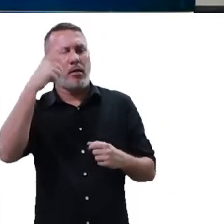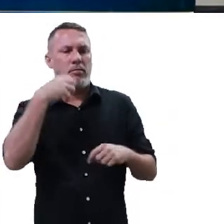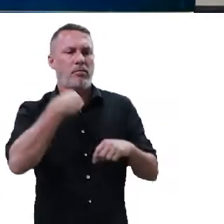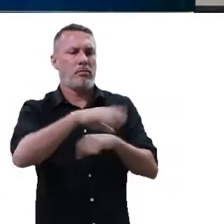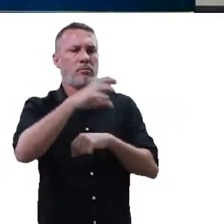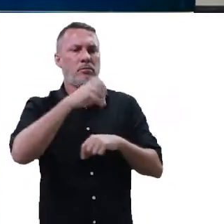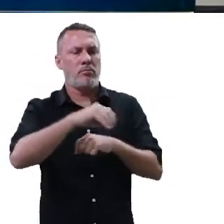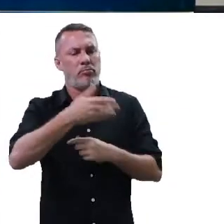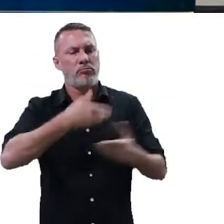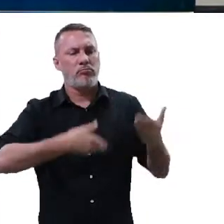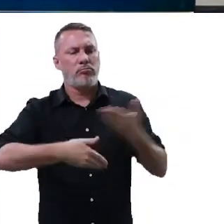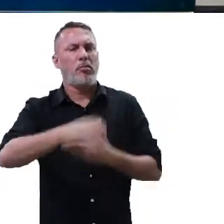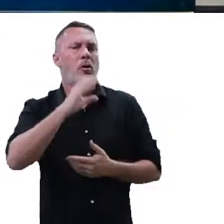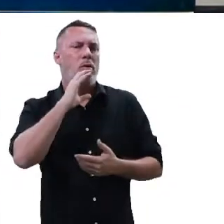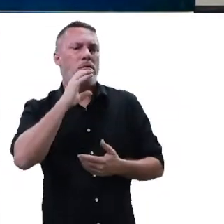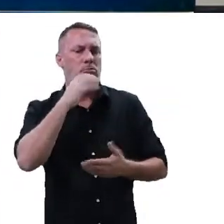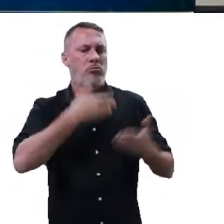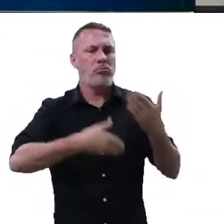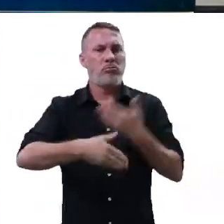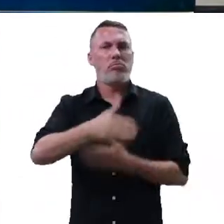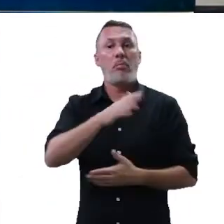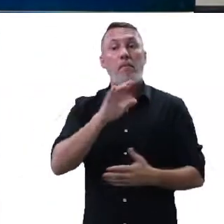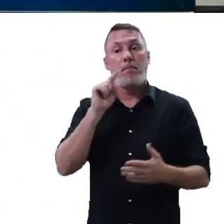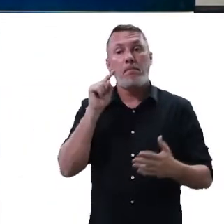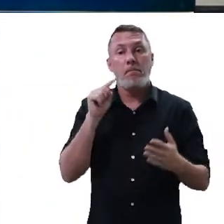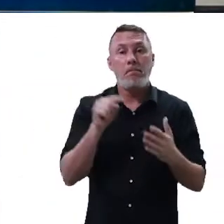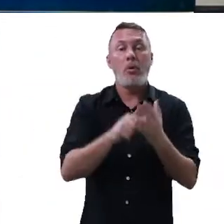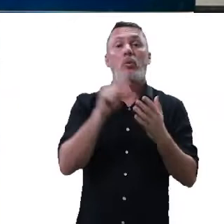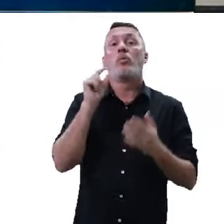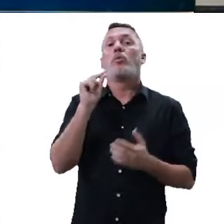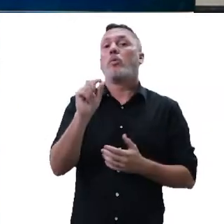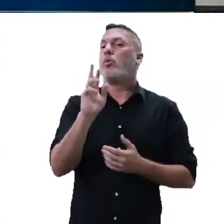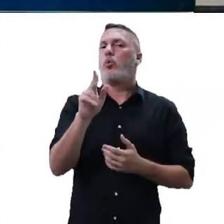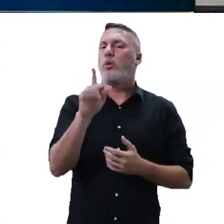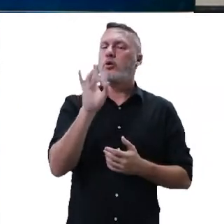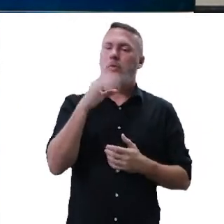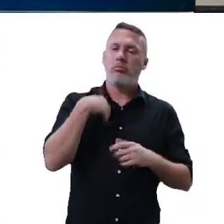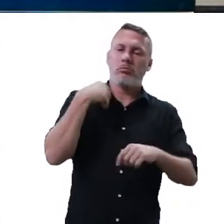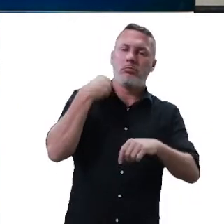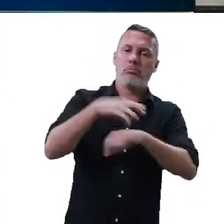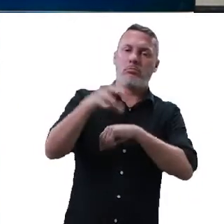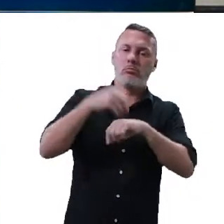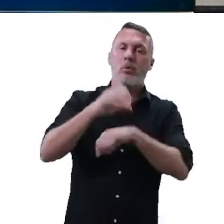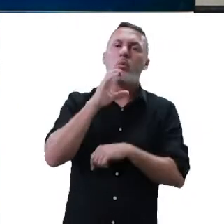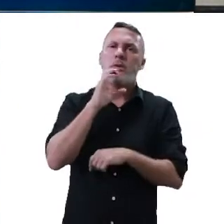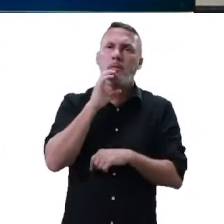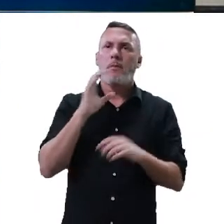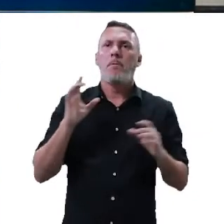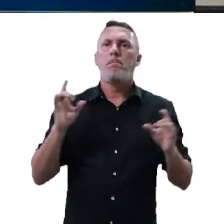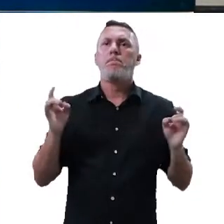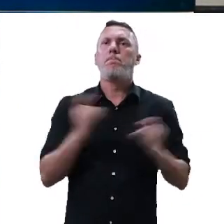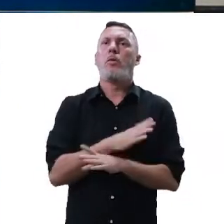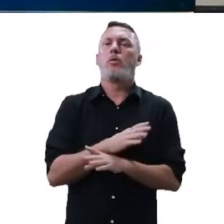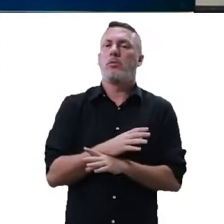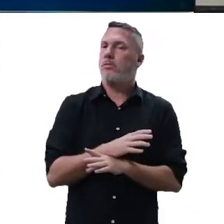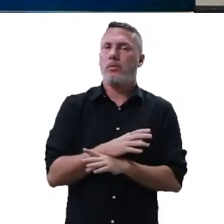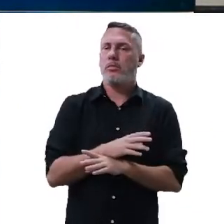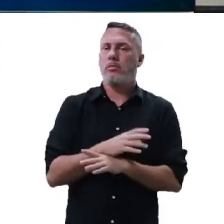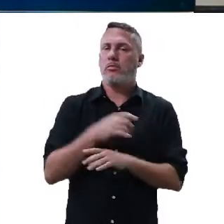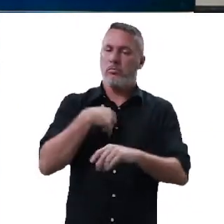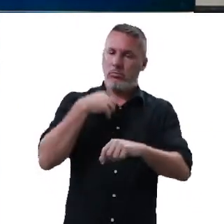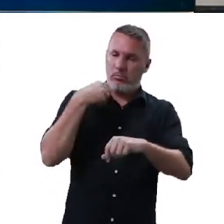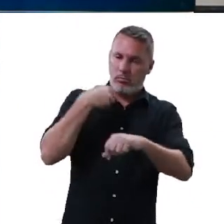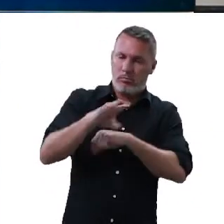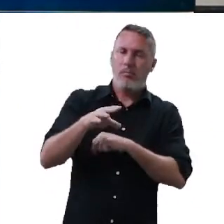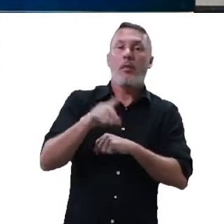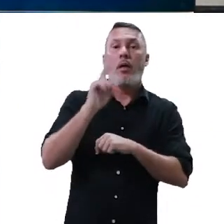transmissão de ideias. Exatamente isso eu acabei de apontar. Então, a questão não é apenas você transmitir o conhecimento, mas